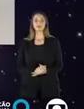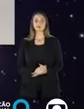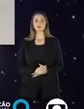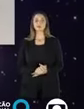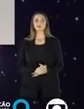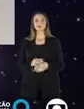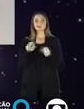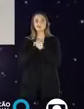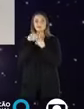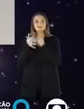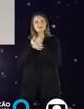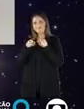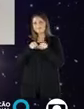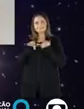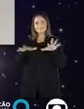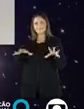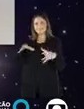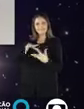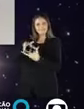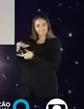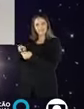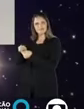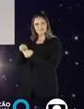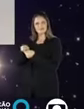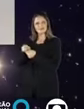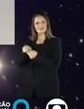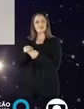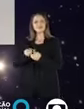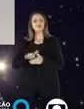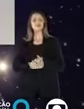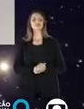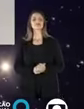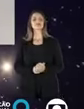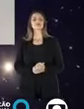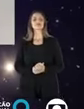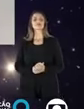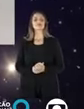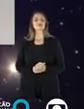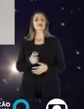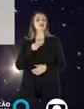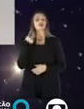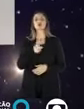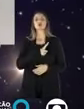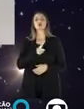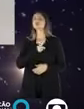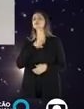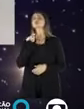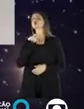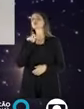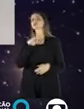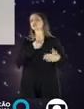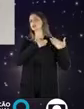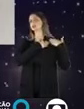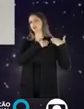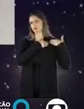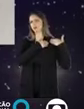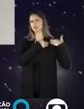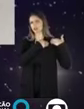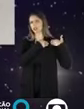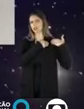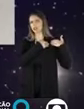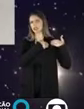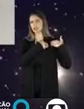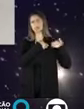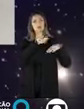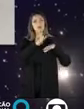Essa pandemia tão enorme no mundo. E nós temos a responsabilidade com o que